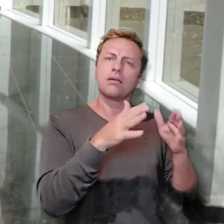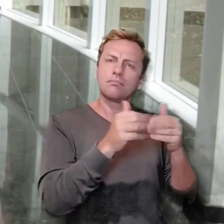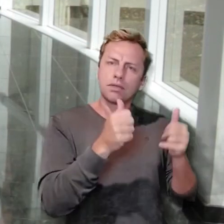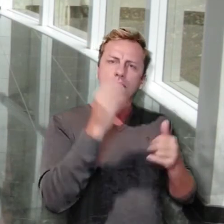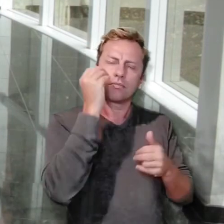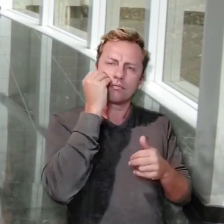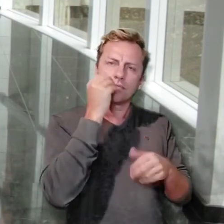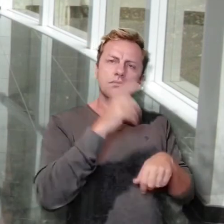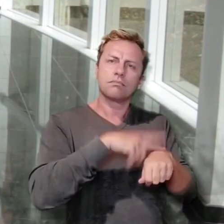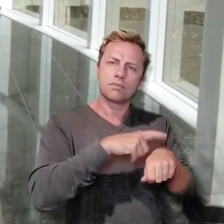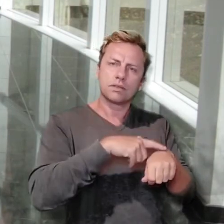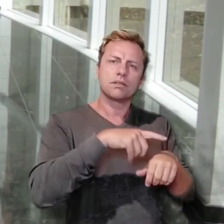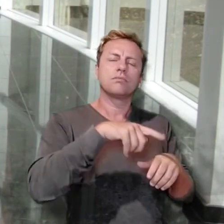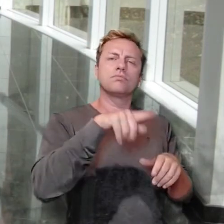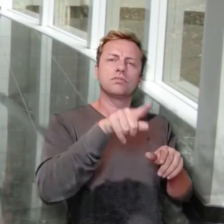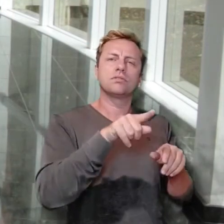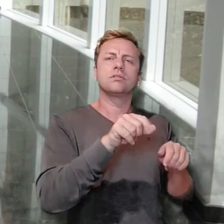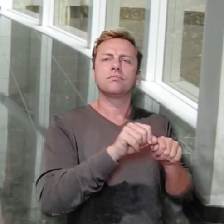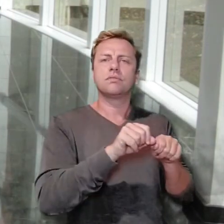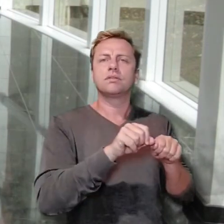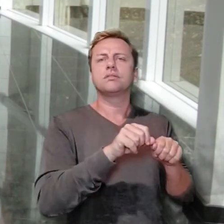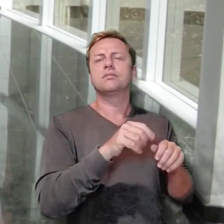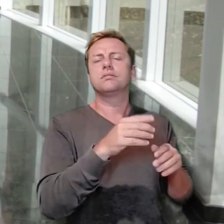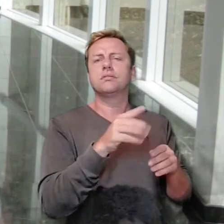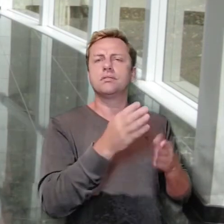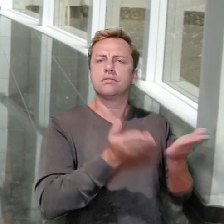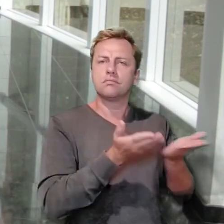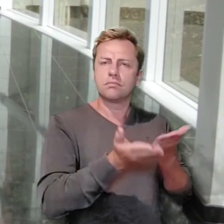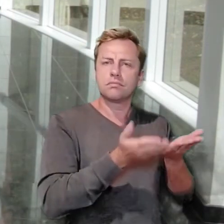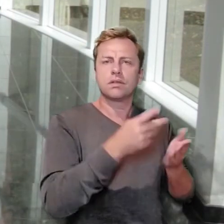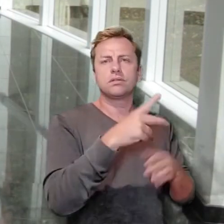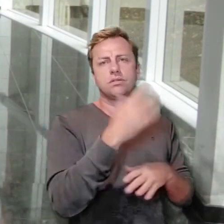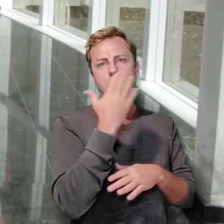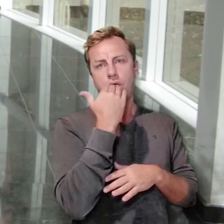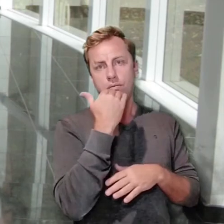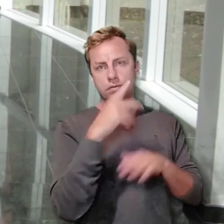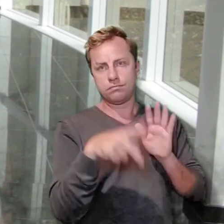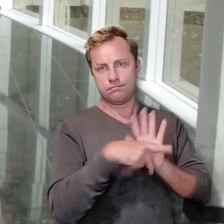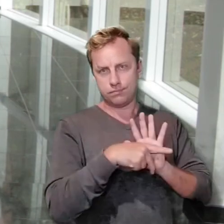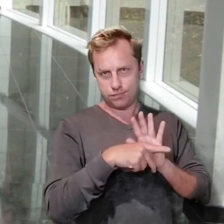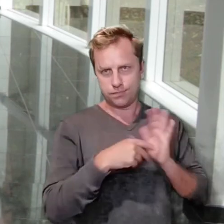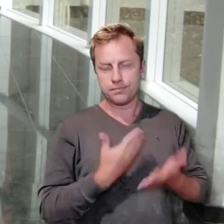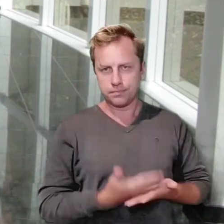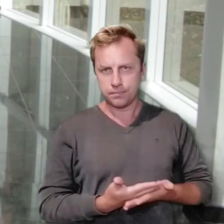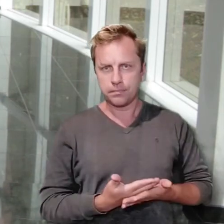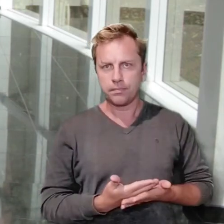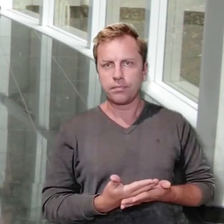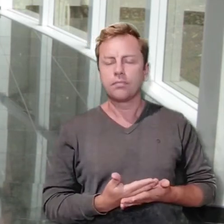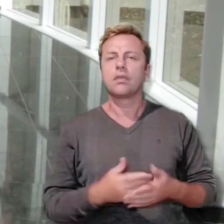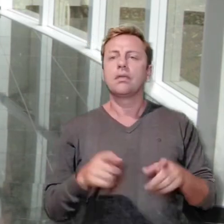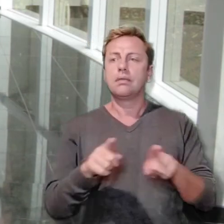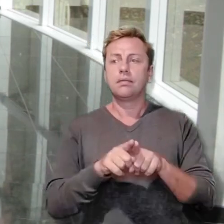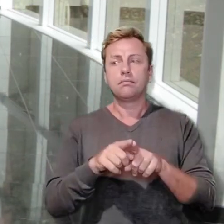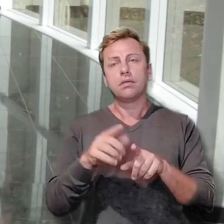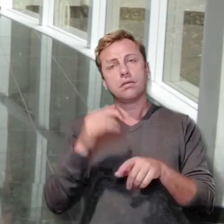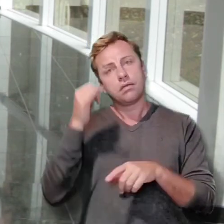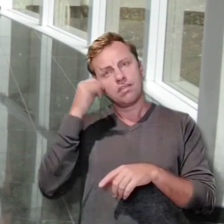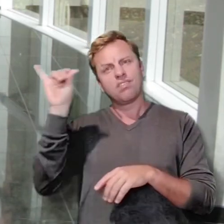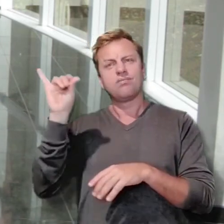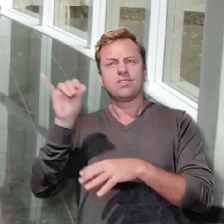de trabalho, para que você possa ter tempo de cuidar do seu próprio alimento, tá? E